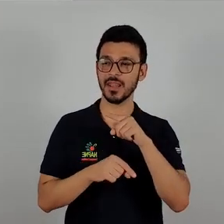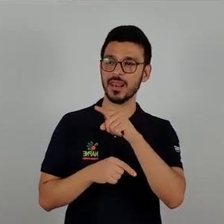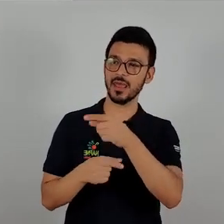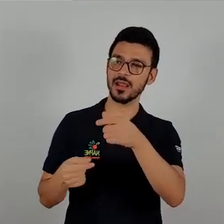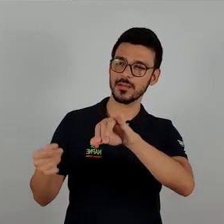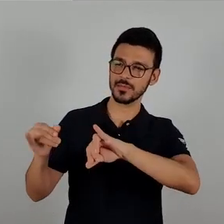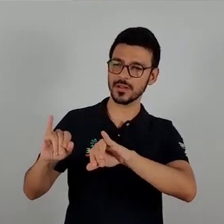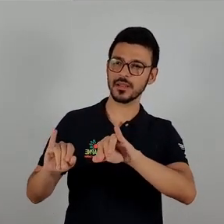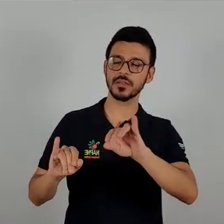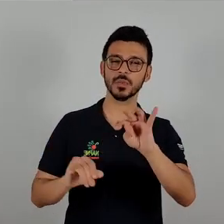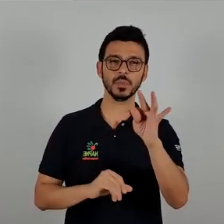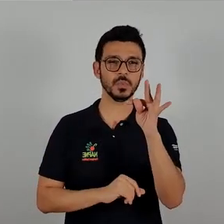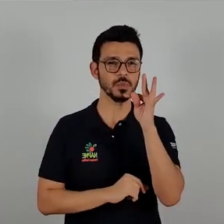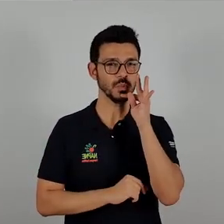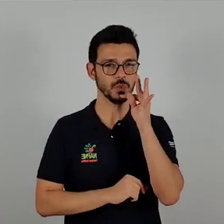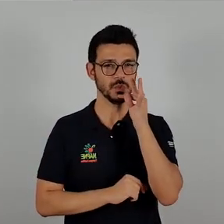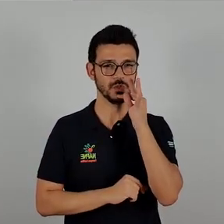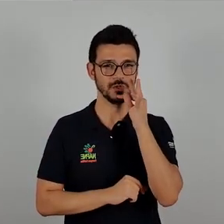praticamente.